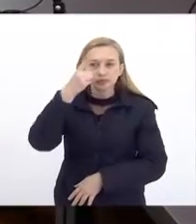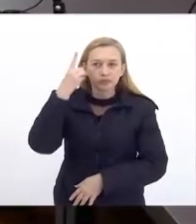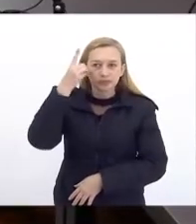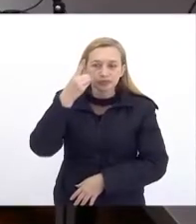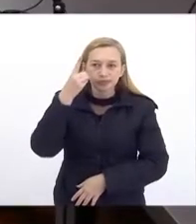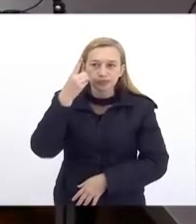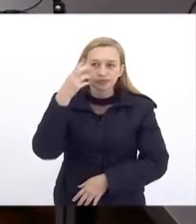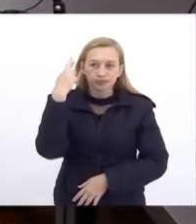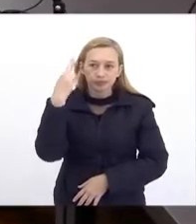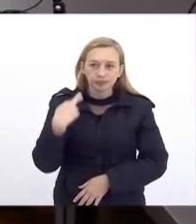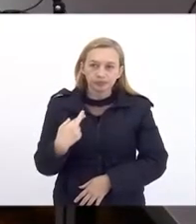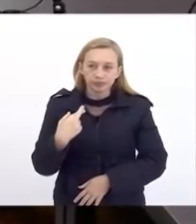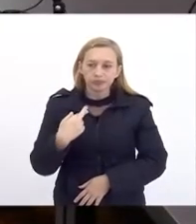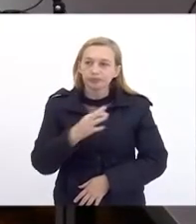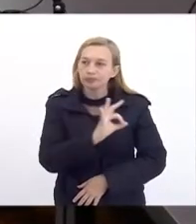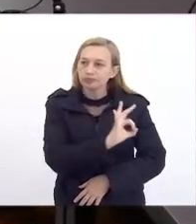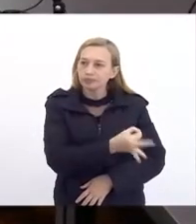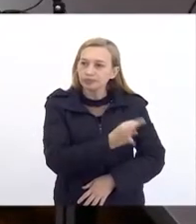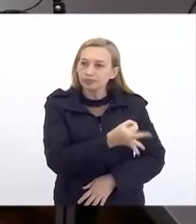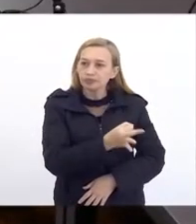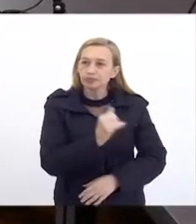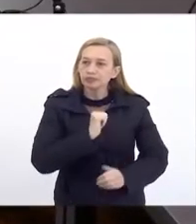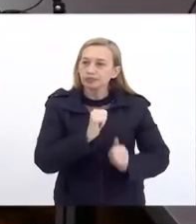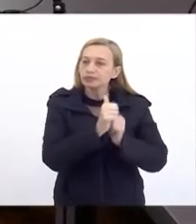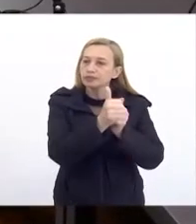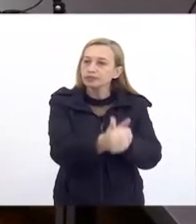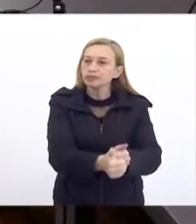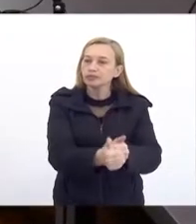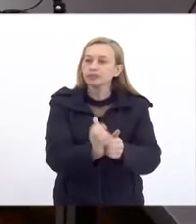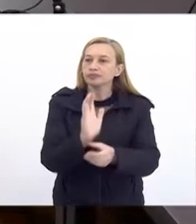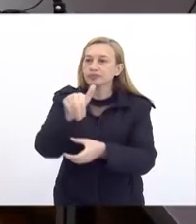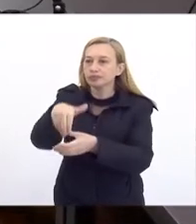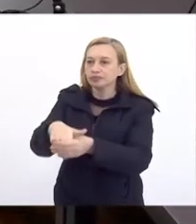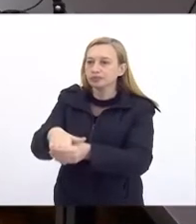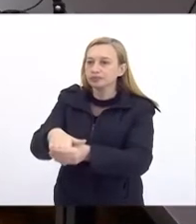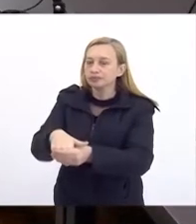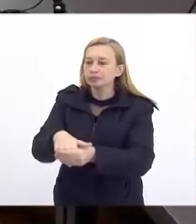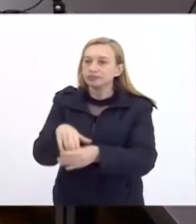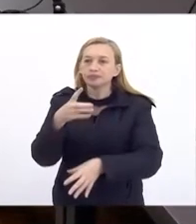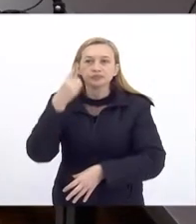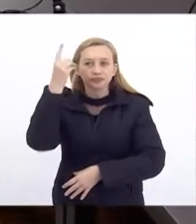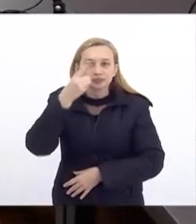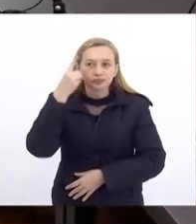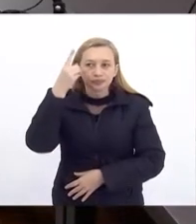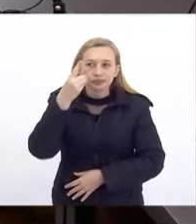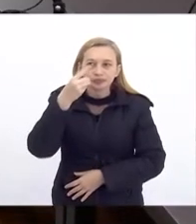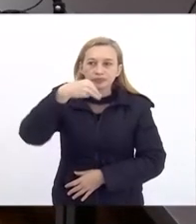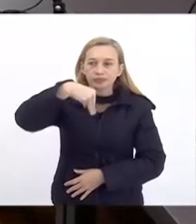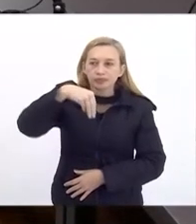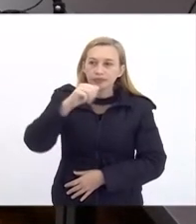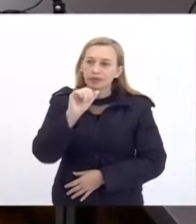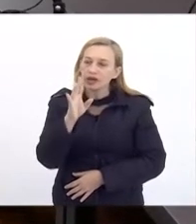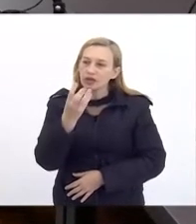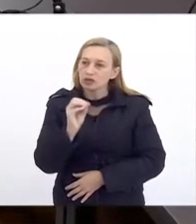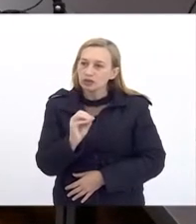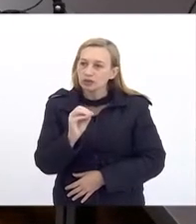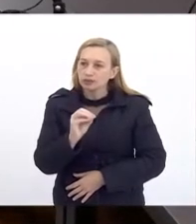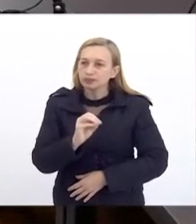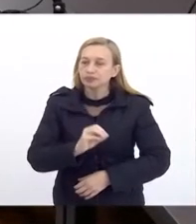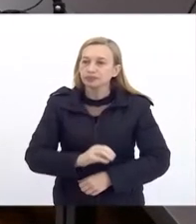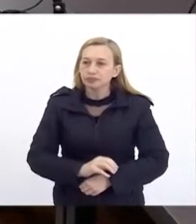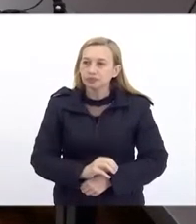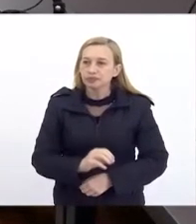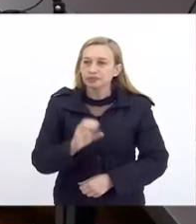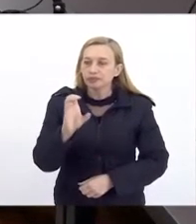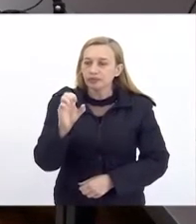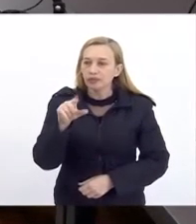Renata Souza. Evidentemente, eu estou acompanhando o voto do deputado Márcio Canela. O deputado Márcio Canela também já